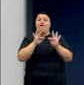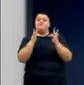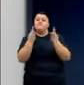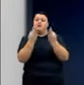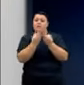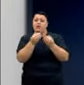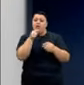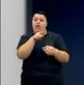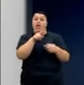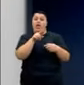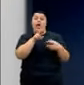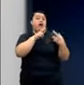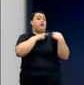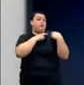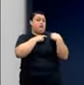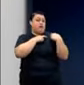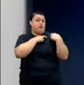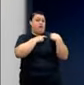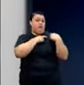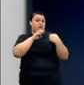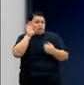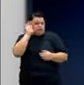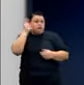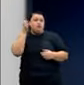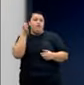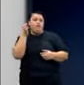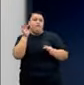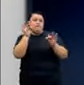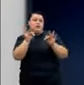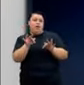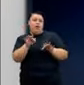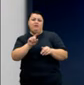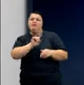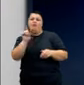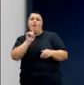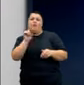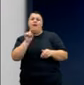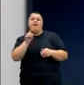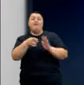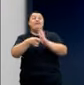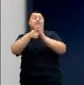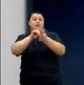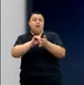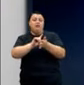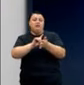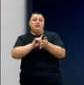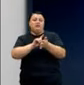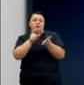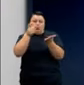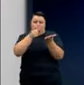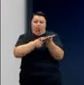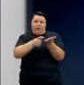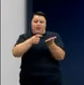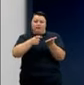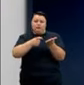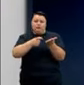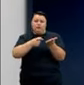vai ser a responsável pela decisão final e não mais aquela registrada no documento de